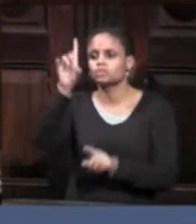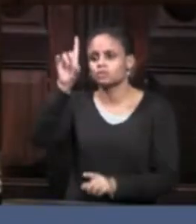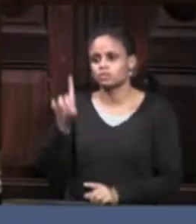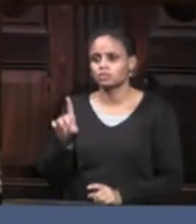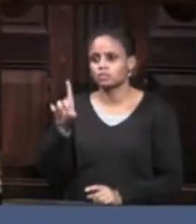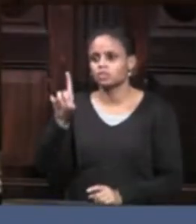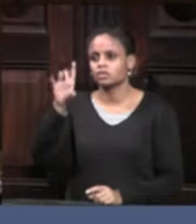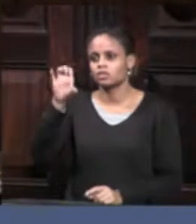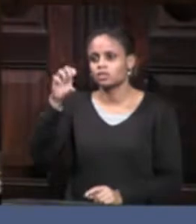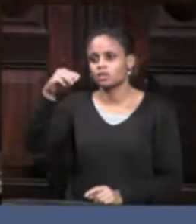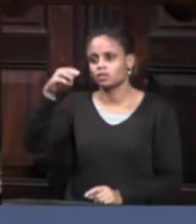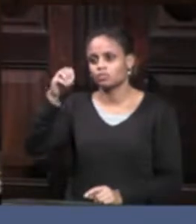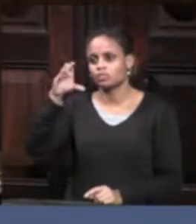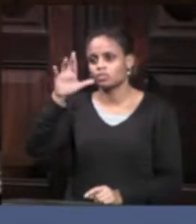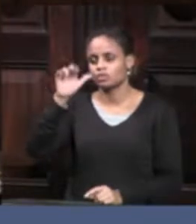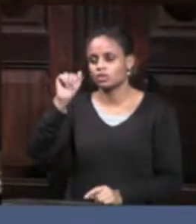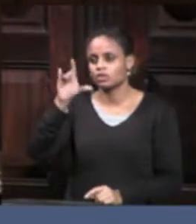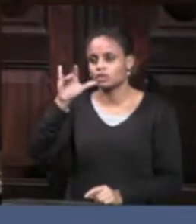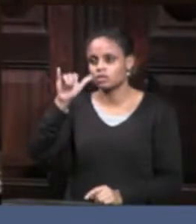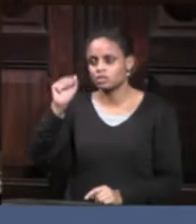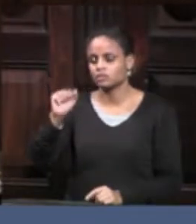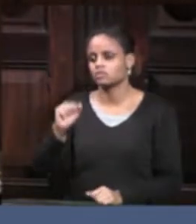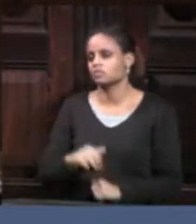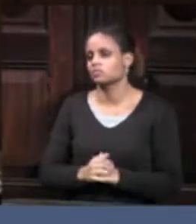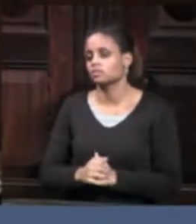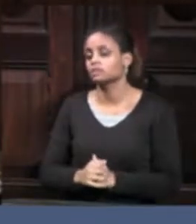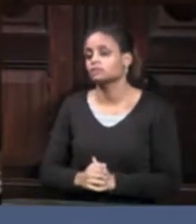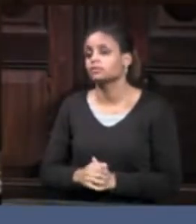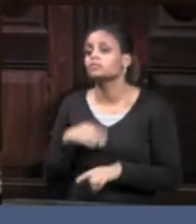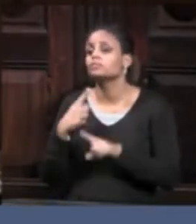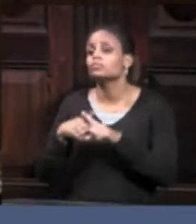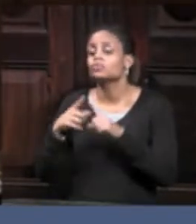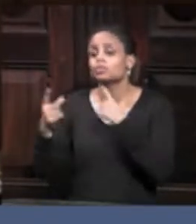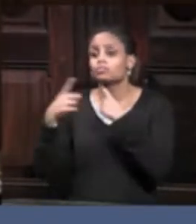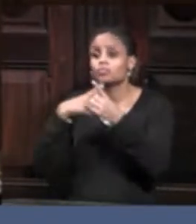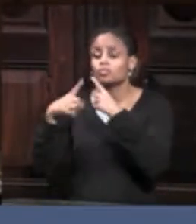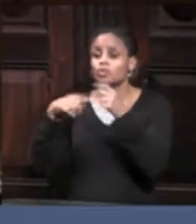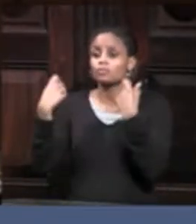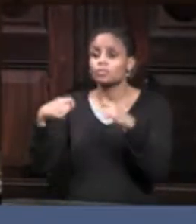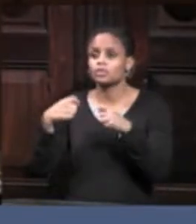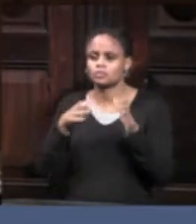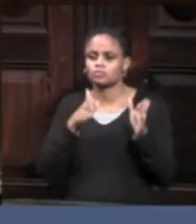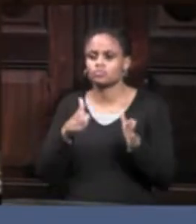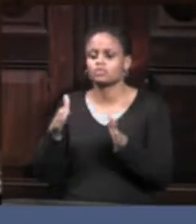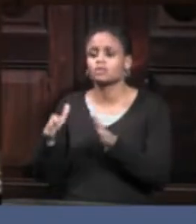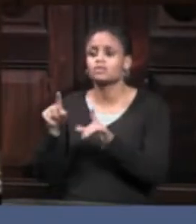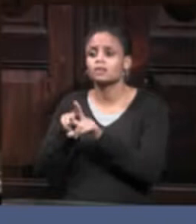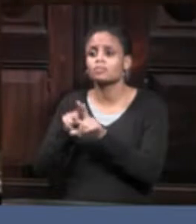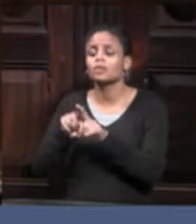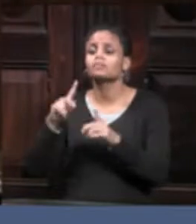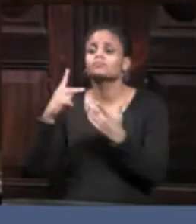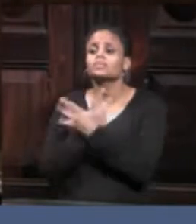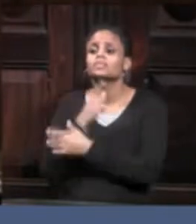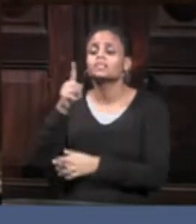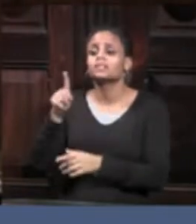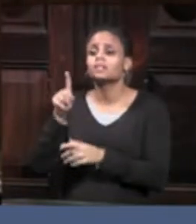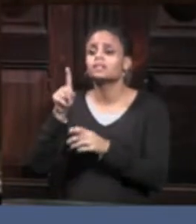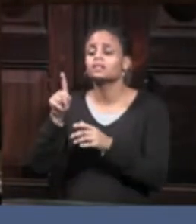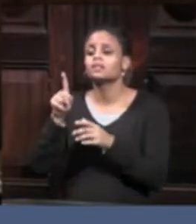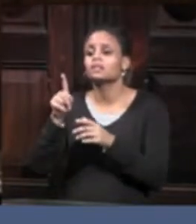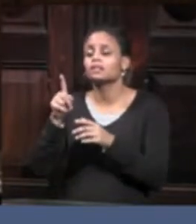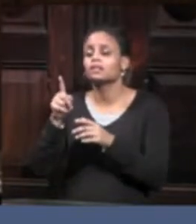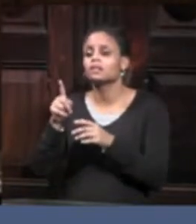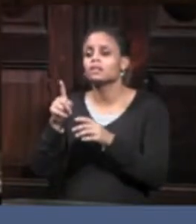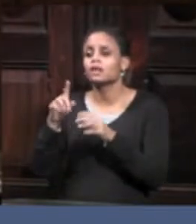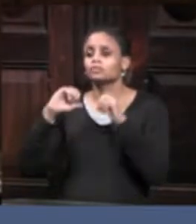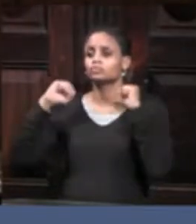foge da arena do debate, porque o debate deveria ser realizado no Congresso Nacional, onde os pares